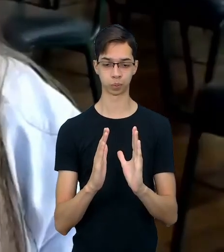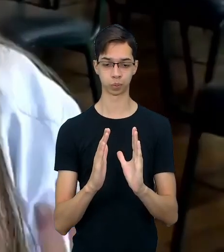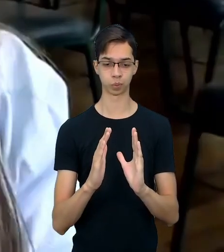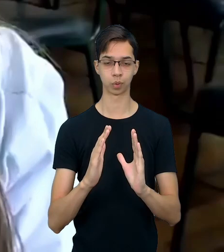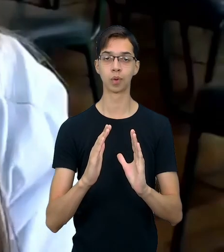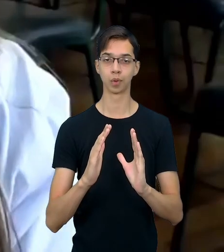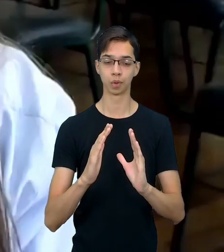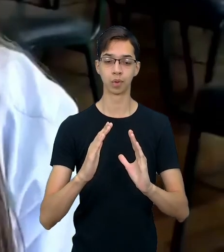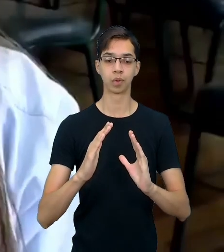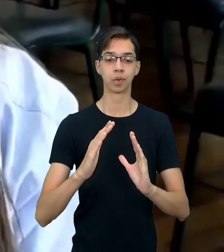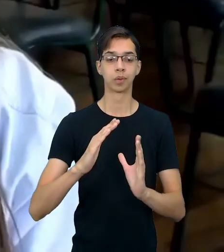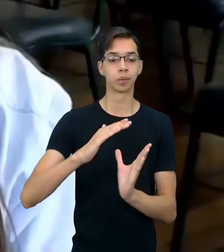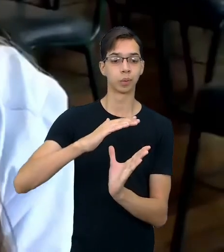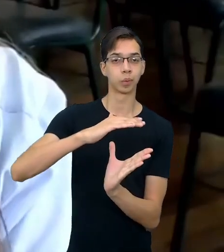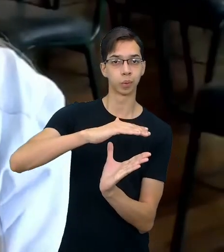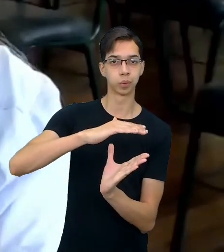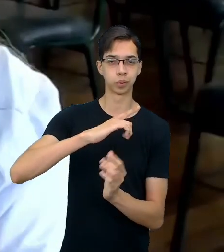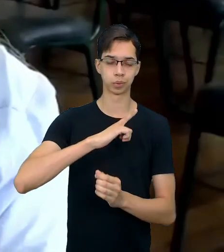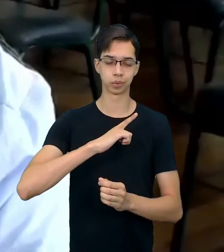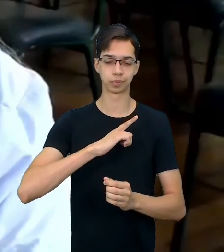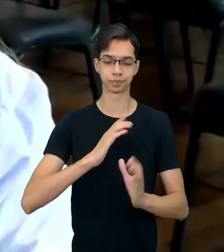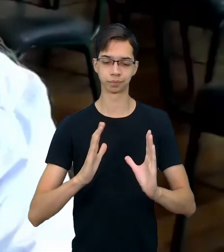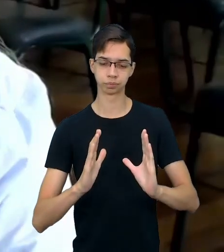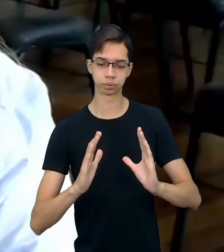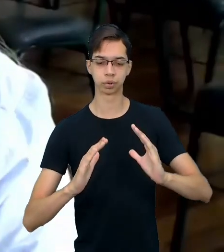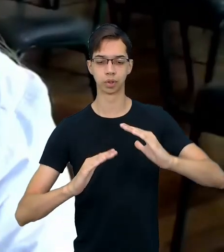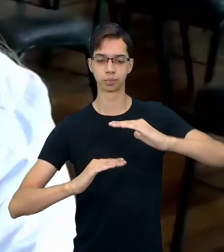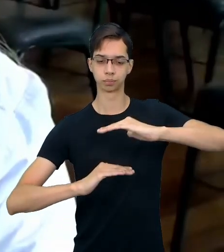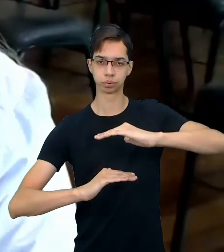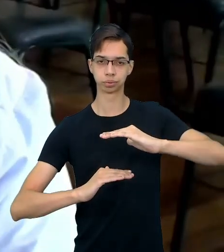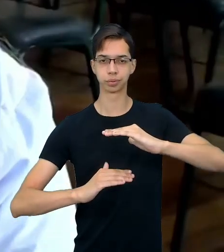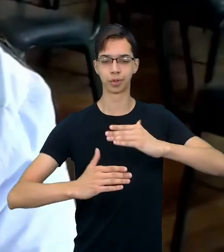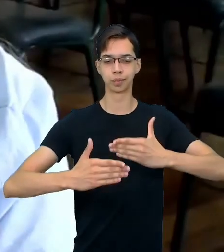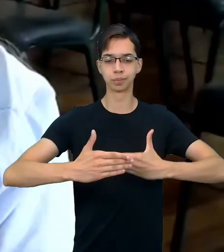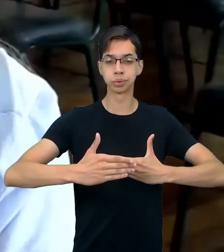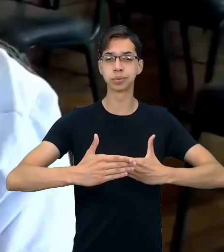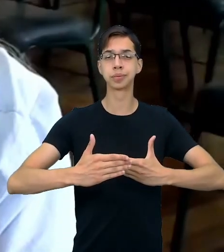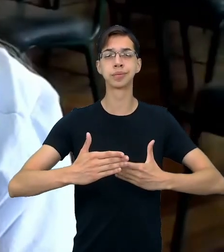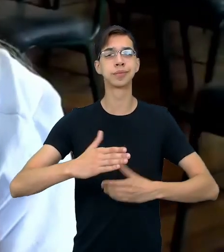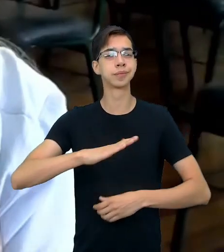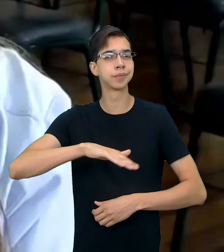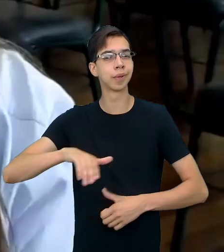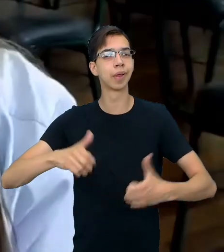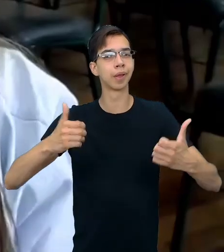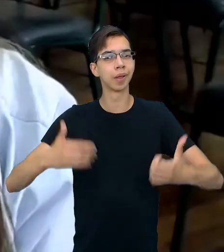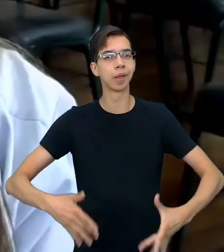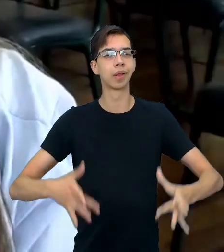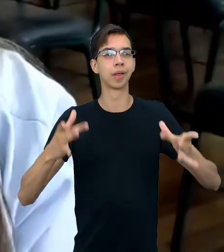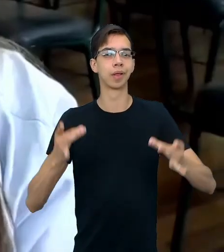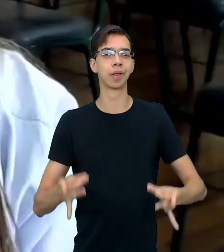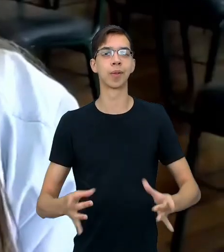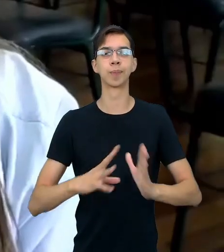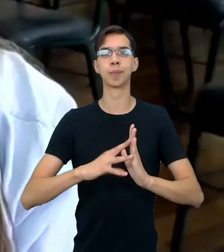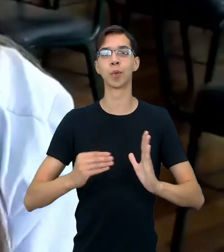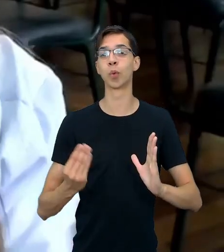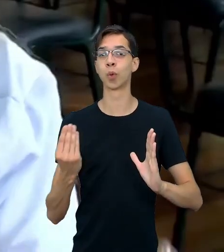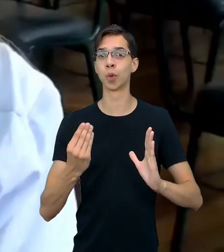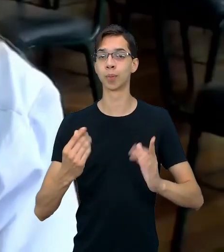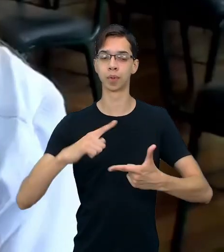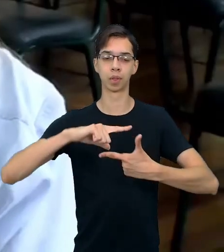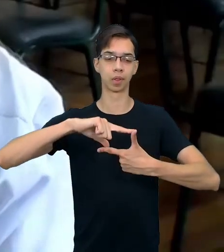crianças consigam explicitar aí sobre os seus formatos, né? E aí elas possam, ao mesmo